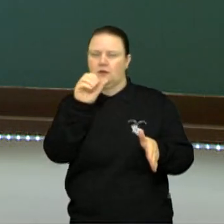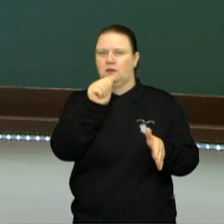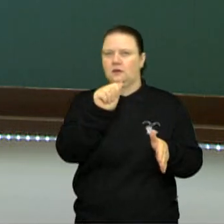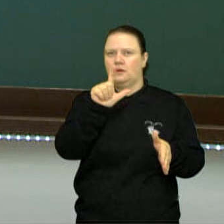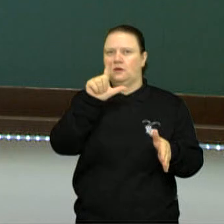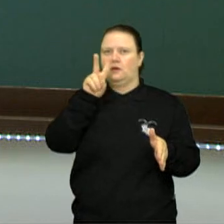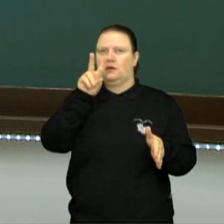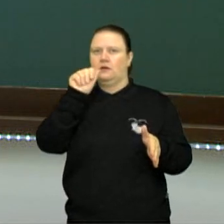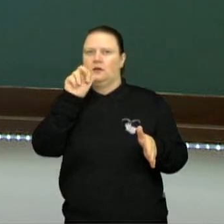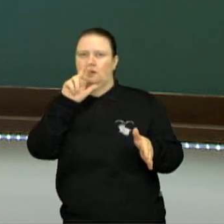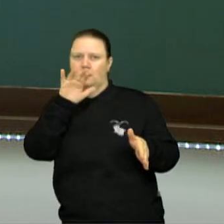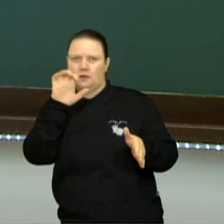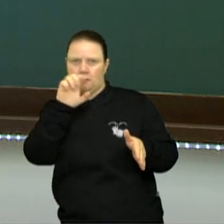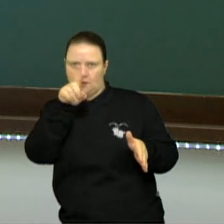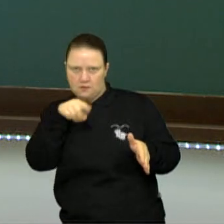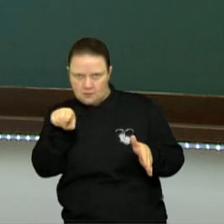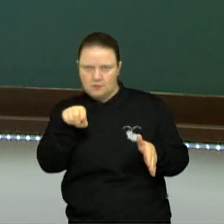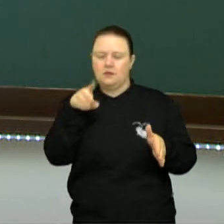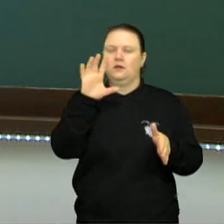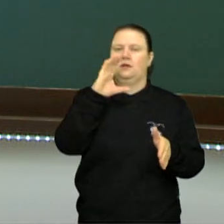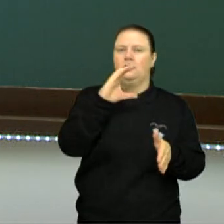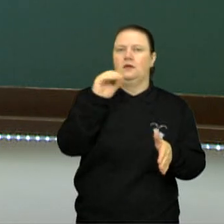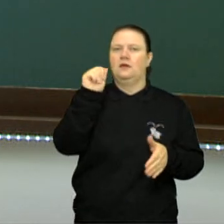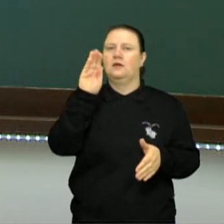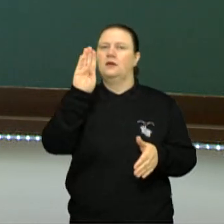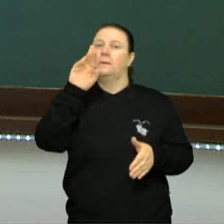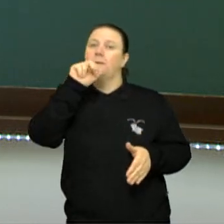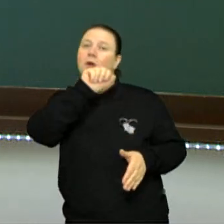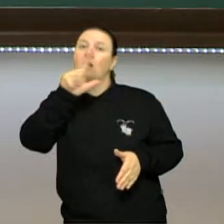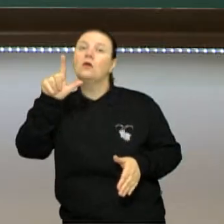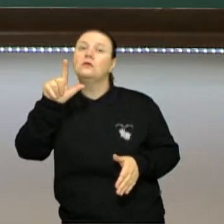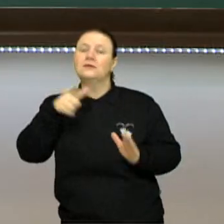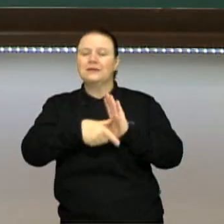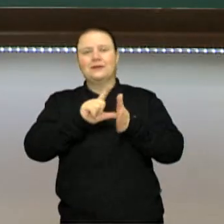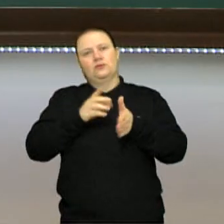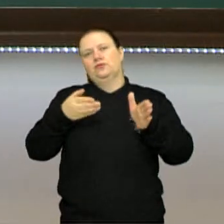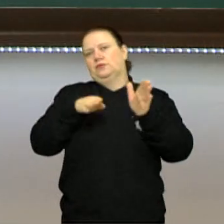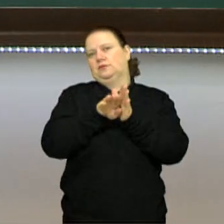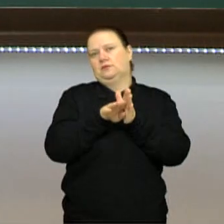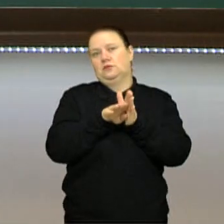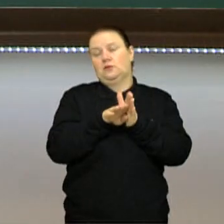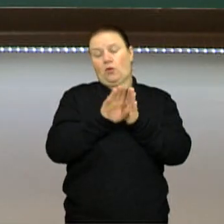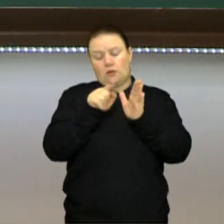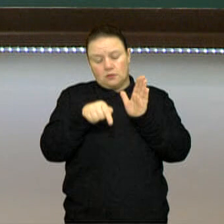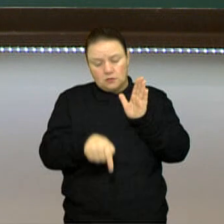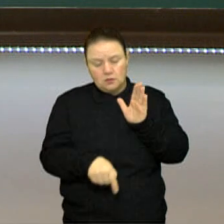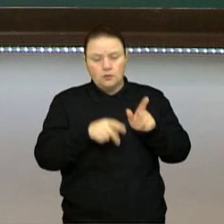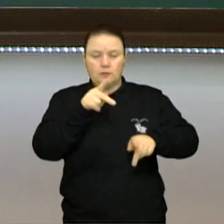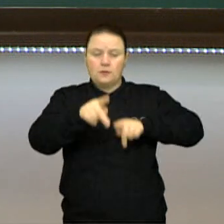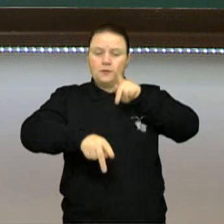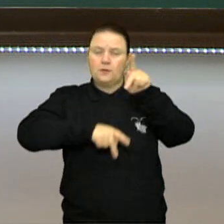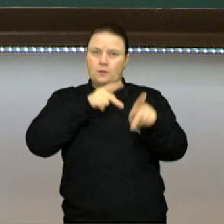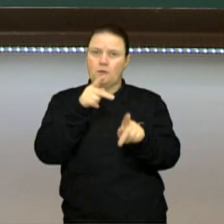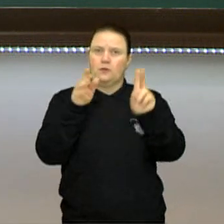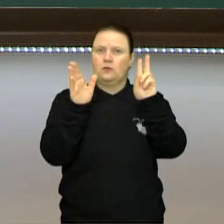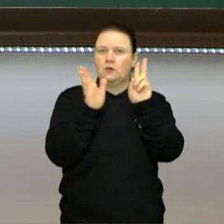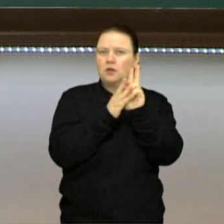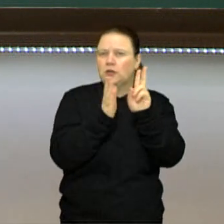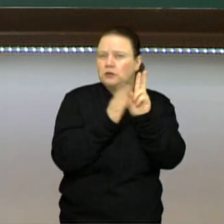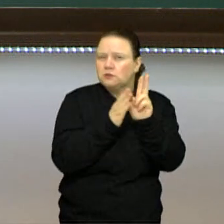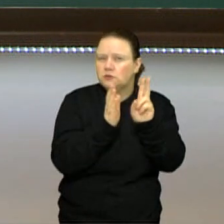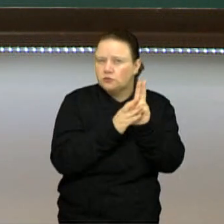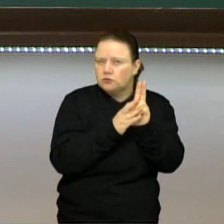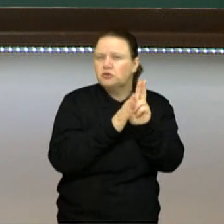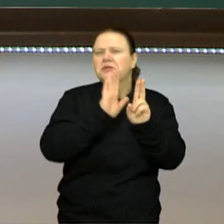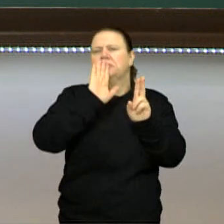está, né, a nossa cultura já existia aqui, já estava muito forte com os nossos povos indígenas. Então, tudo que acontecia antes da